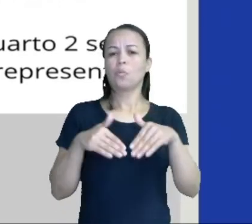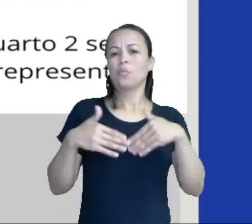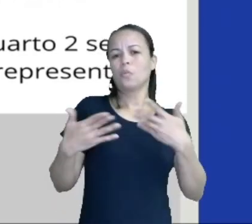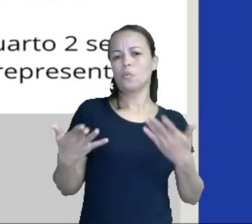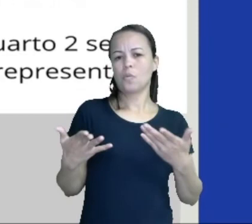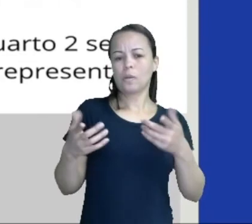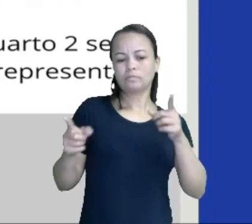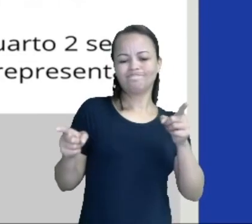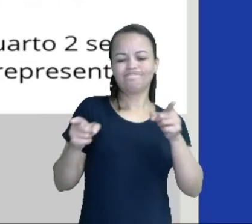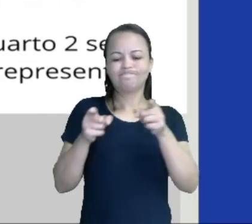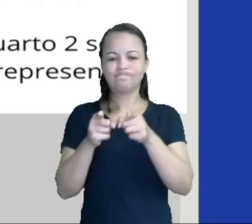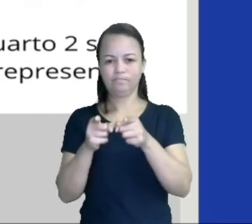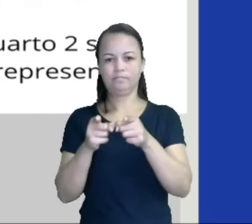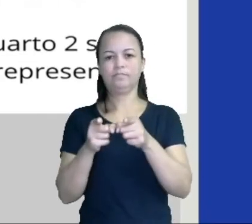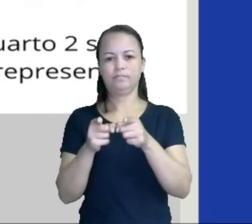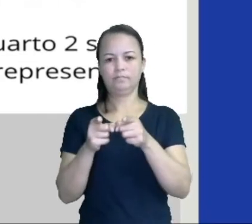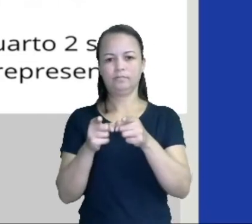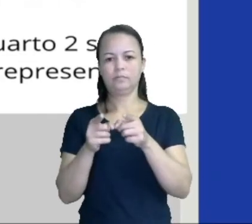área?